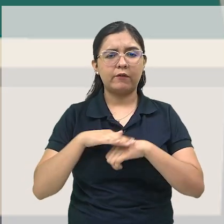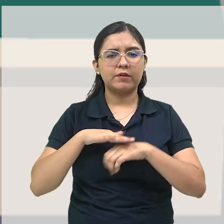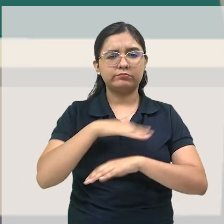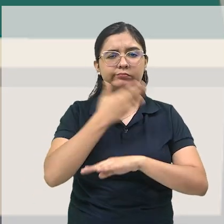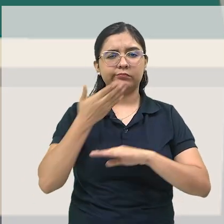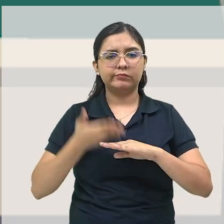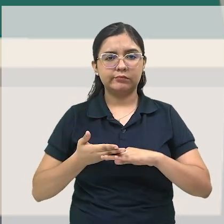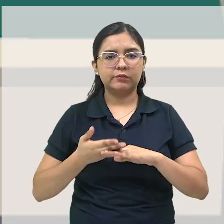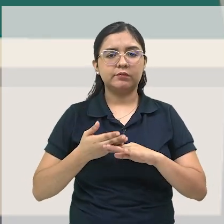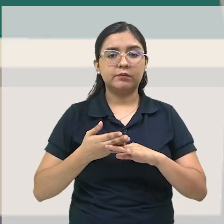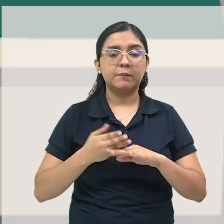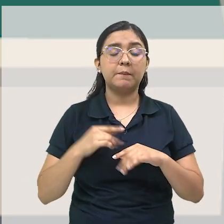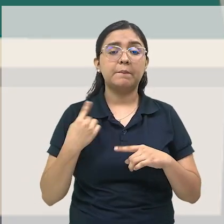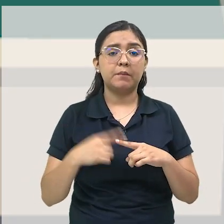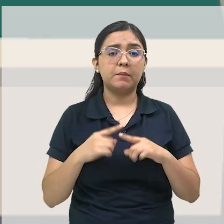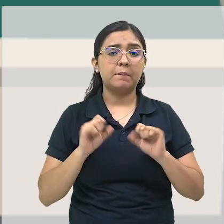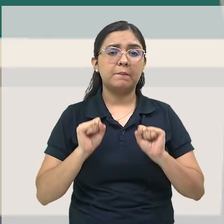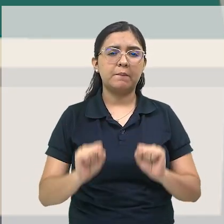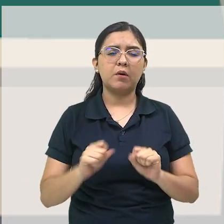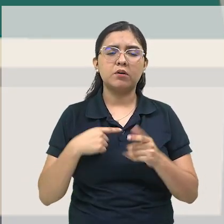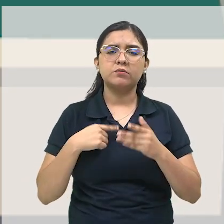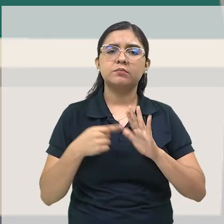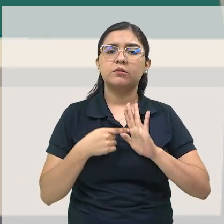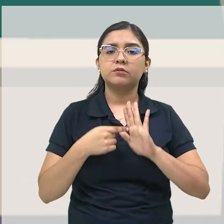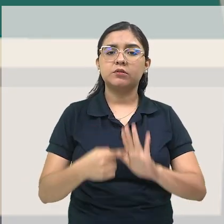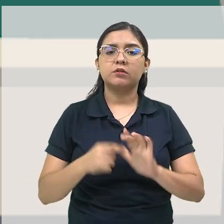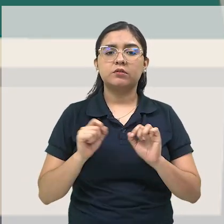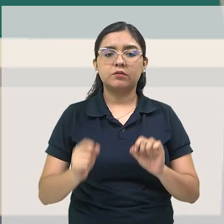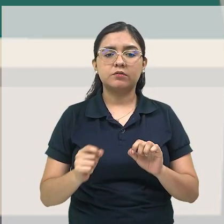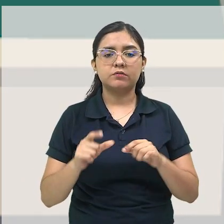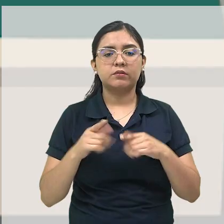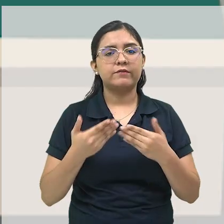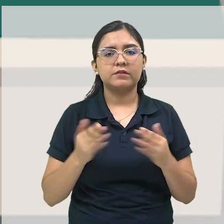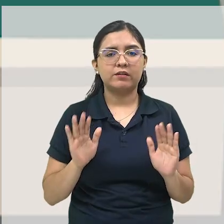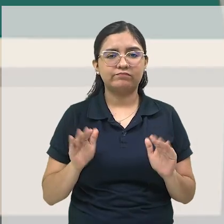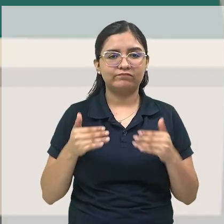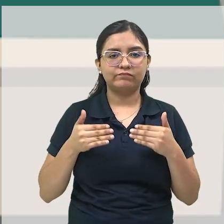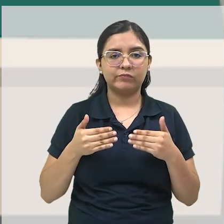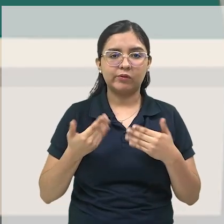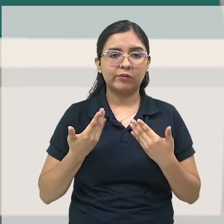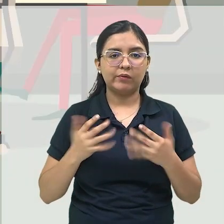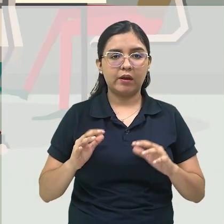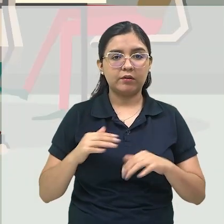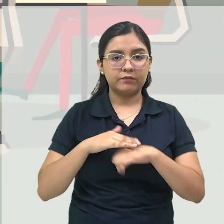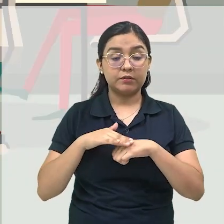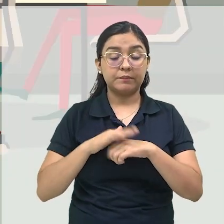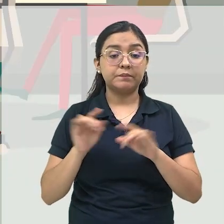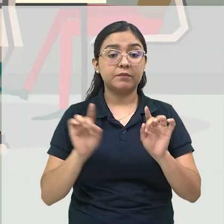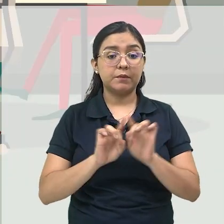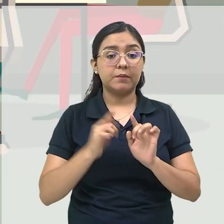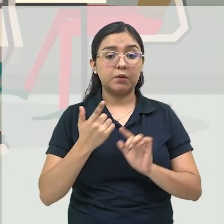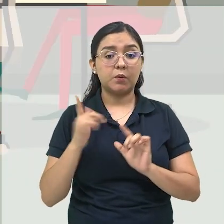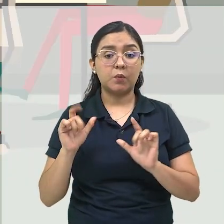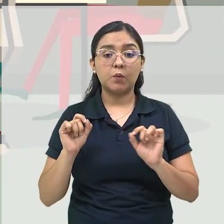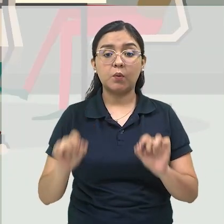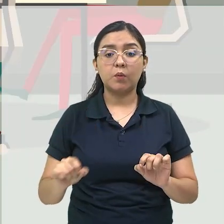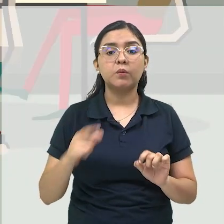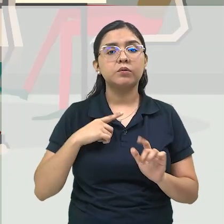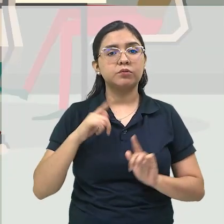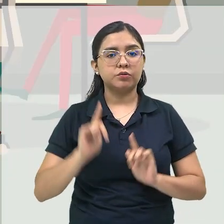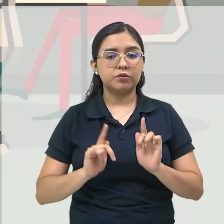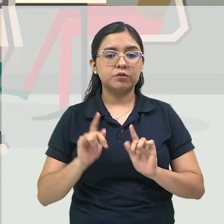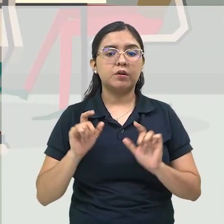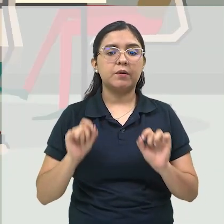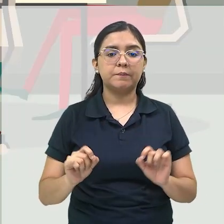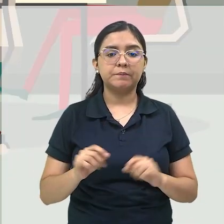inteira nessa posição, pois ela também pode denotar falta de abertura para o diálogo. Outra movimentação corporal que traz